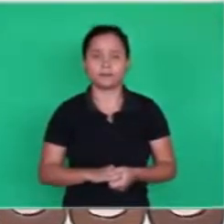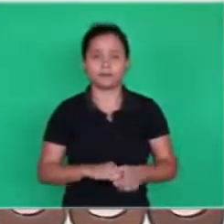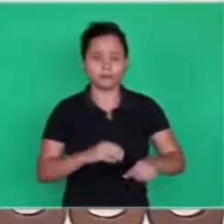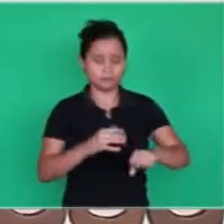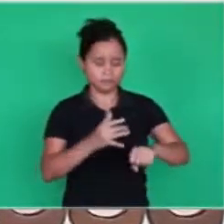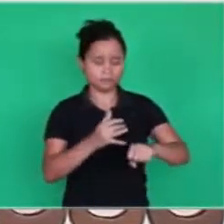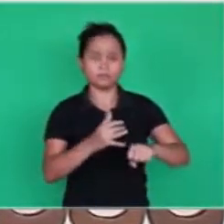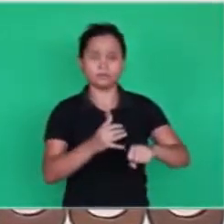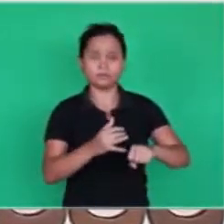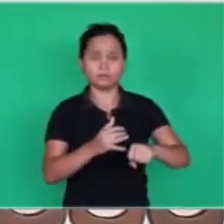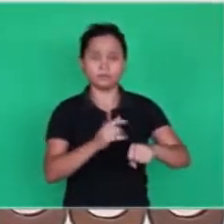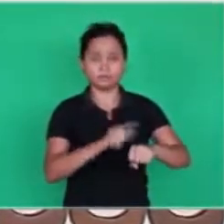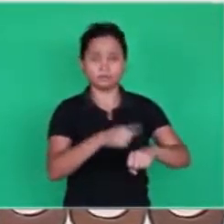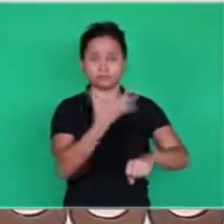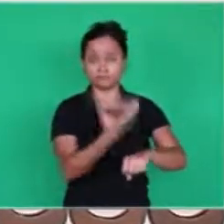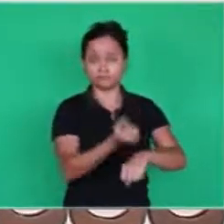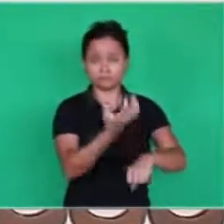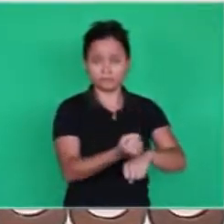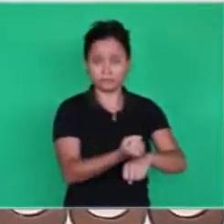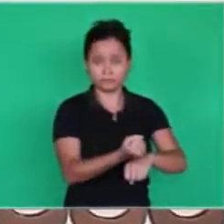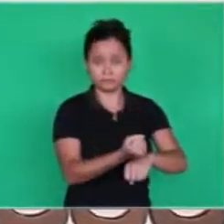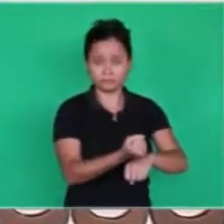tem energia.